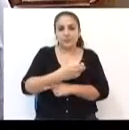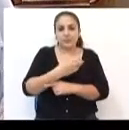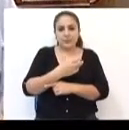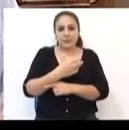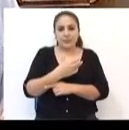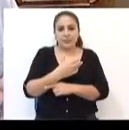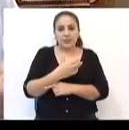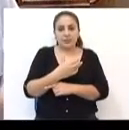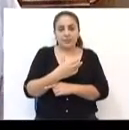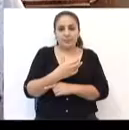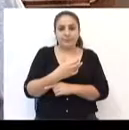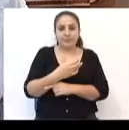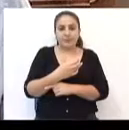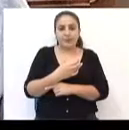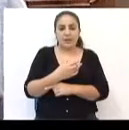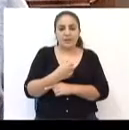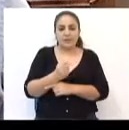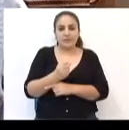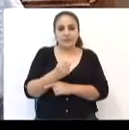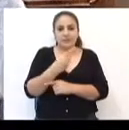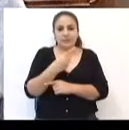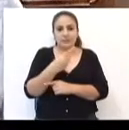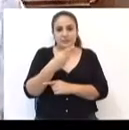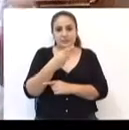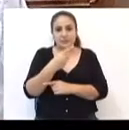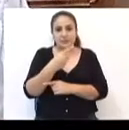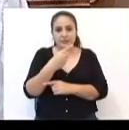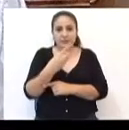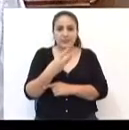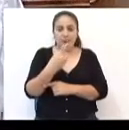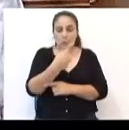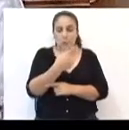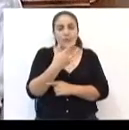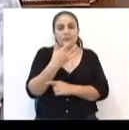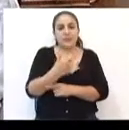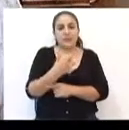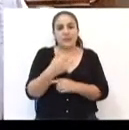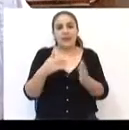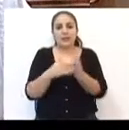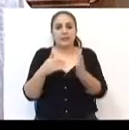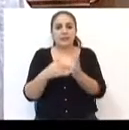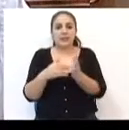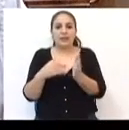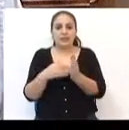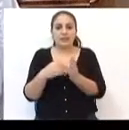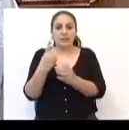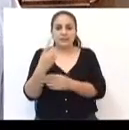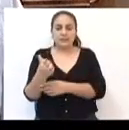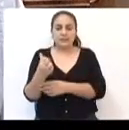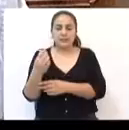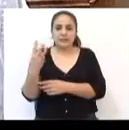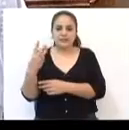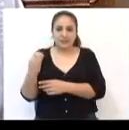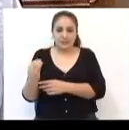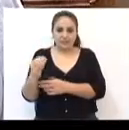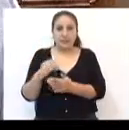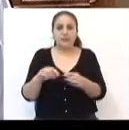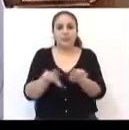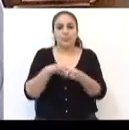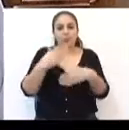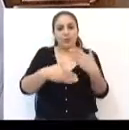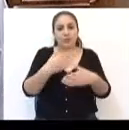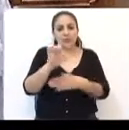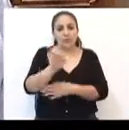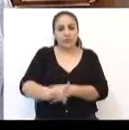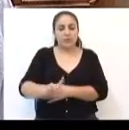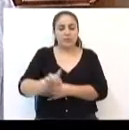às 13h30, com término às 16h30, para tratar especificamente os avanços dos direitos e das políticas sociais e